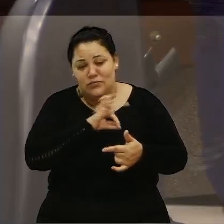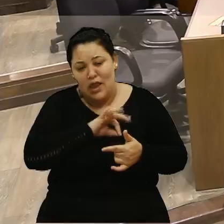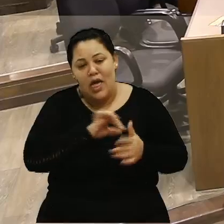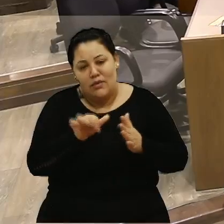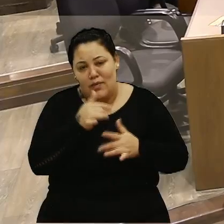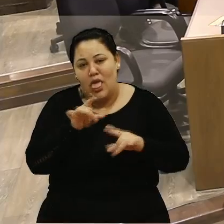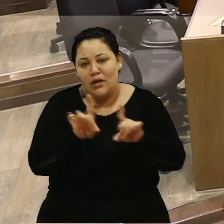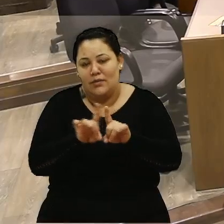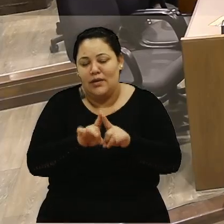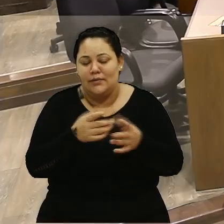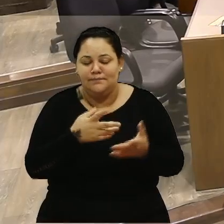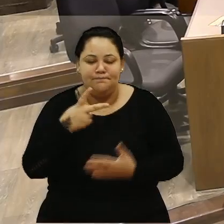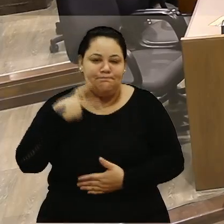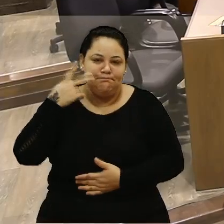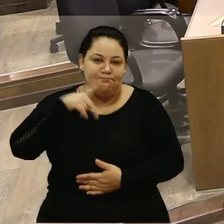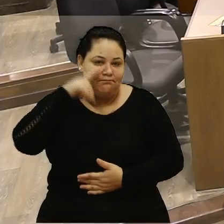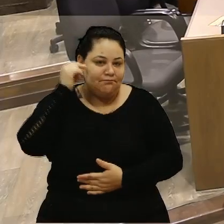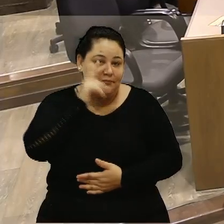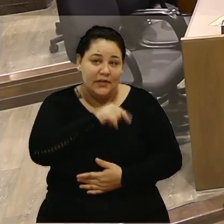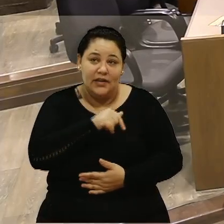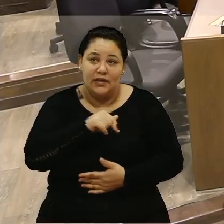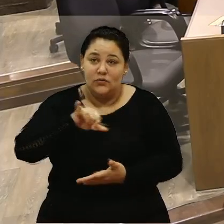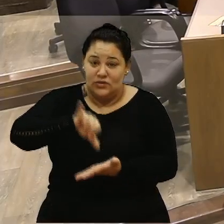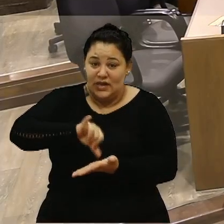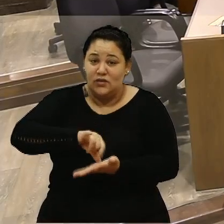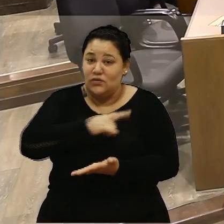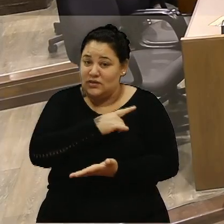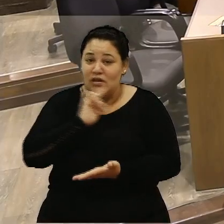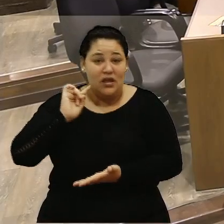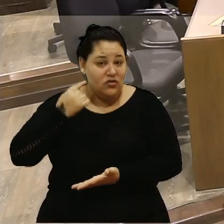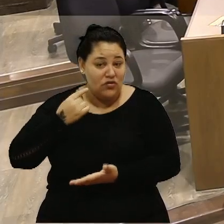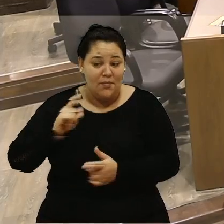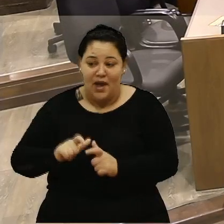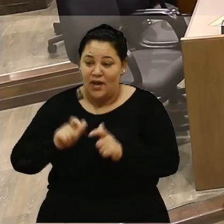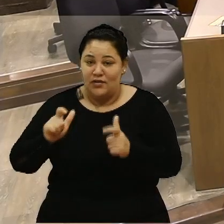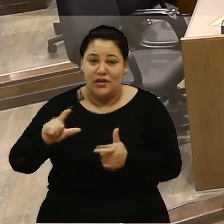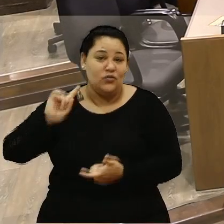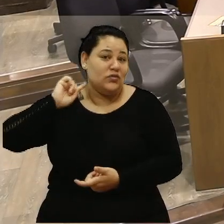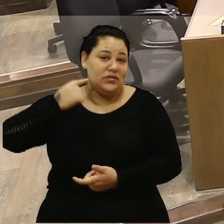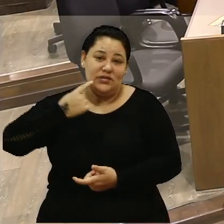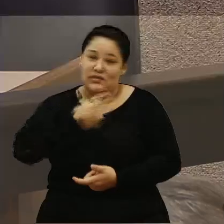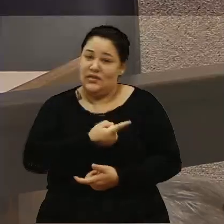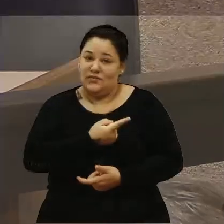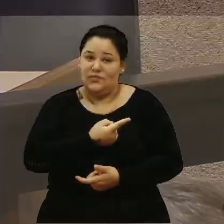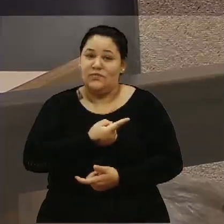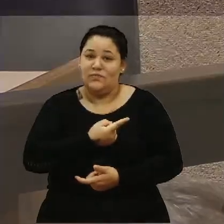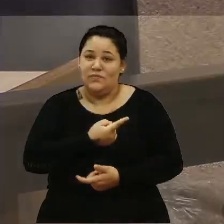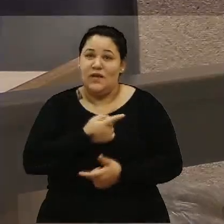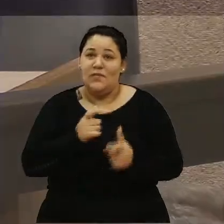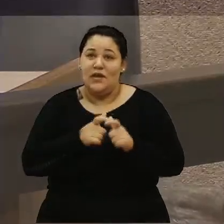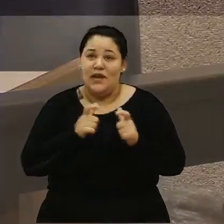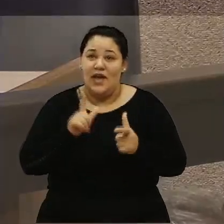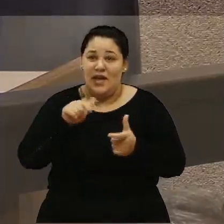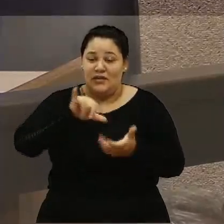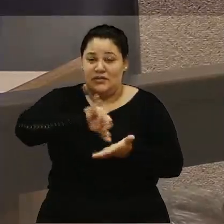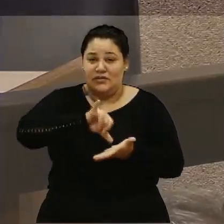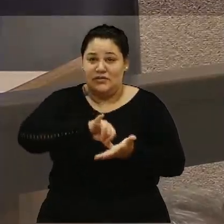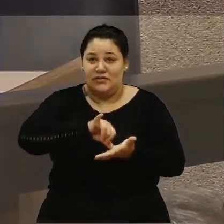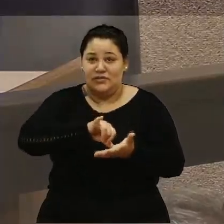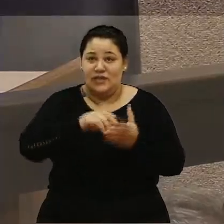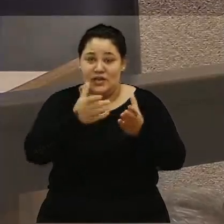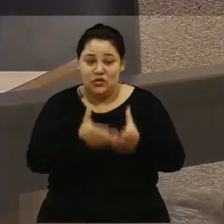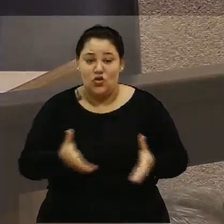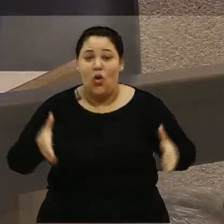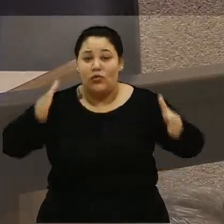Isso aí, vereadora Aldonei, é vindo do centro. Tá? A maioria do lixo que vai para a cooperativa Paz e Bem é do centro, então ela está nos